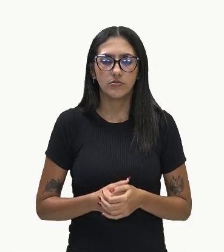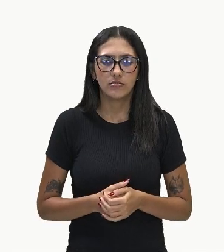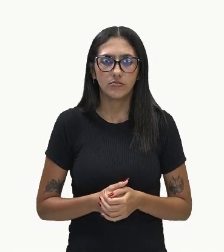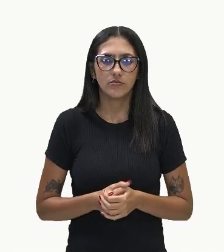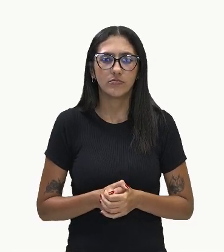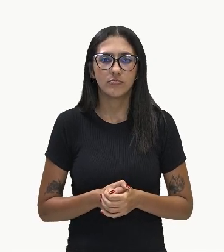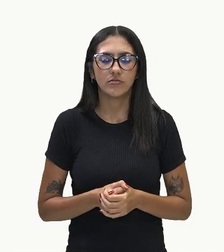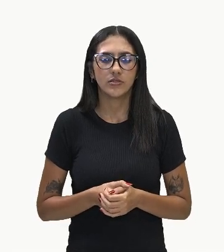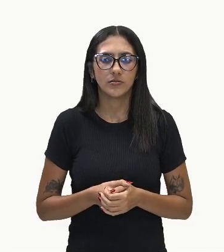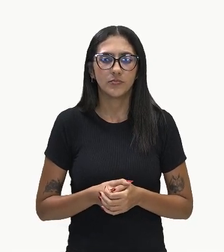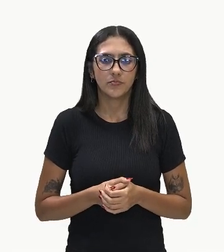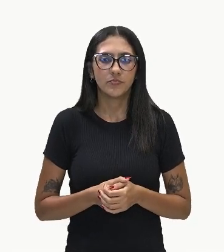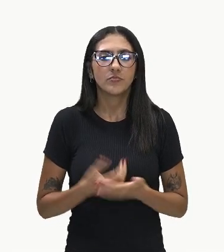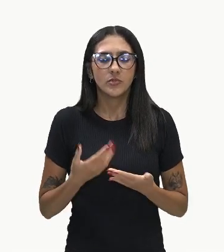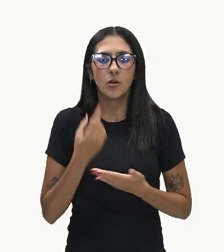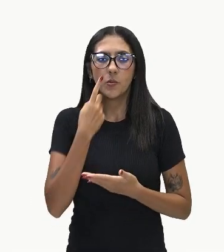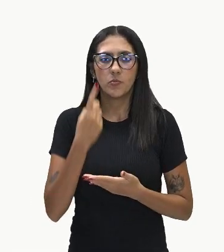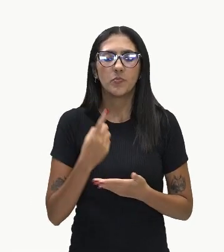3%.